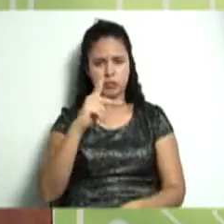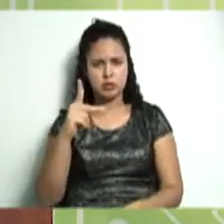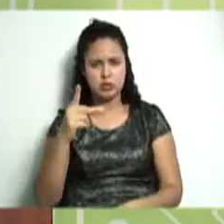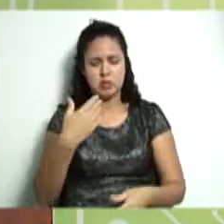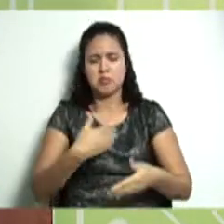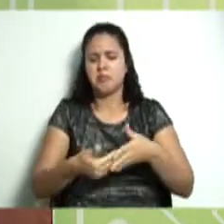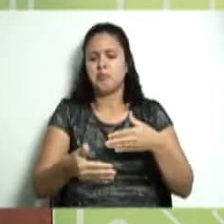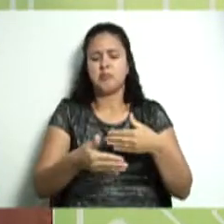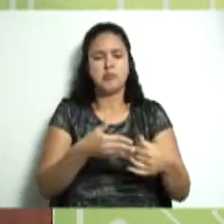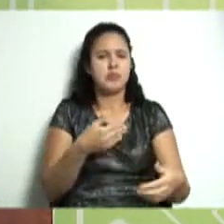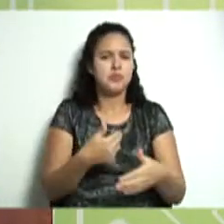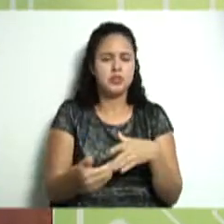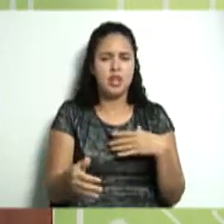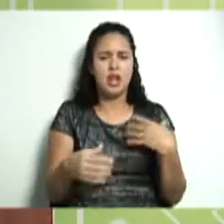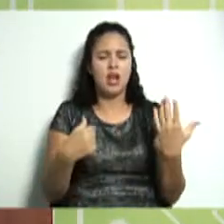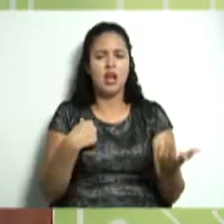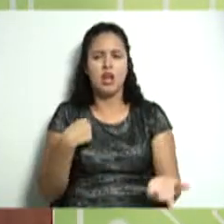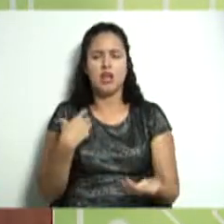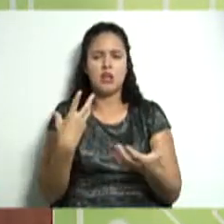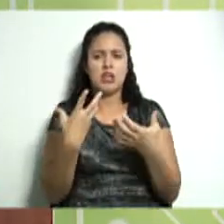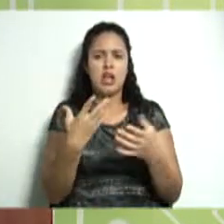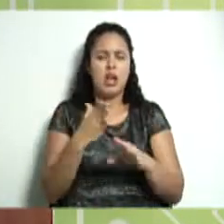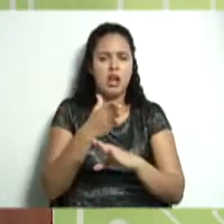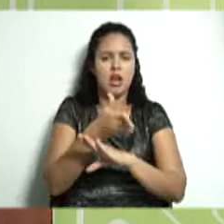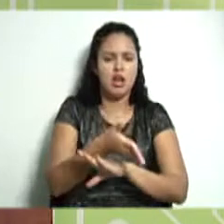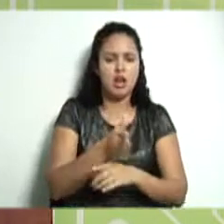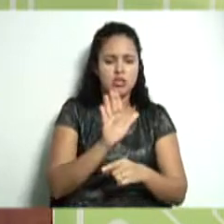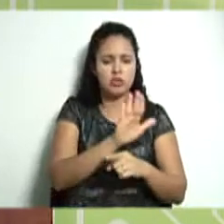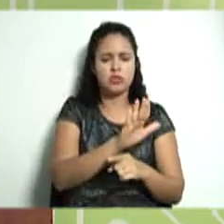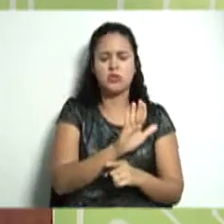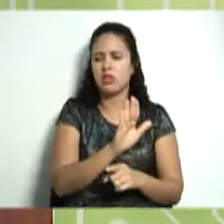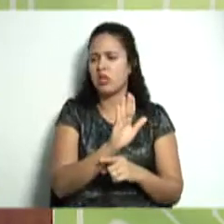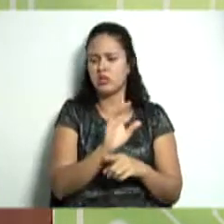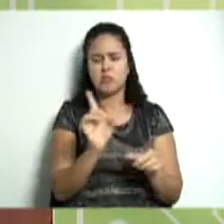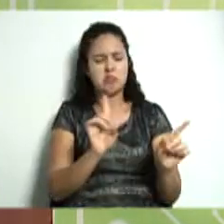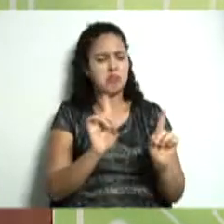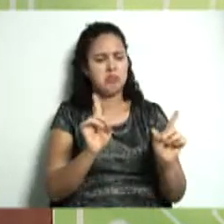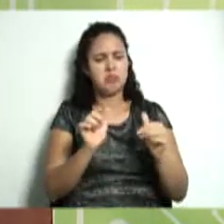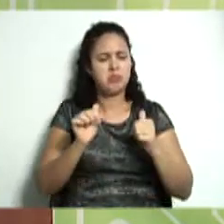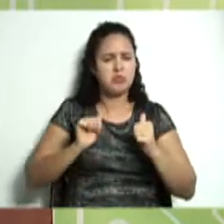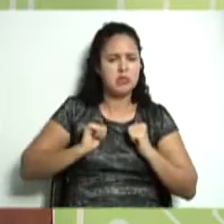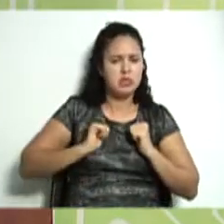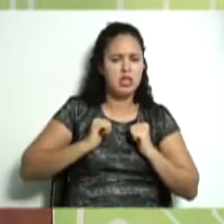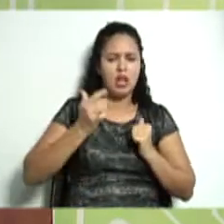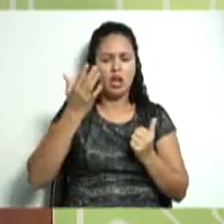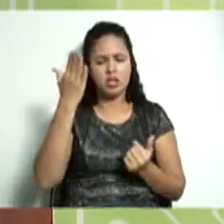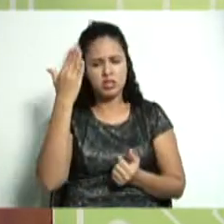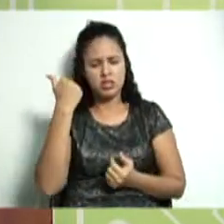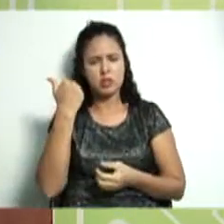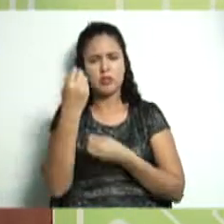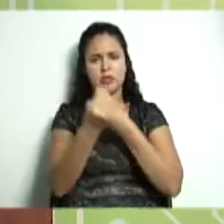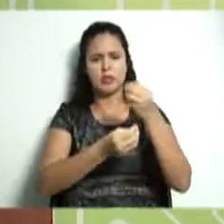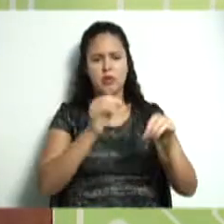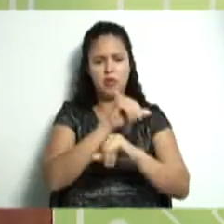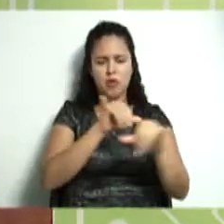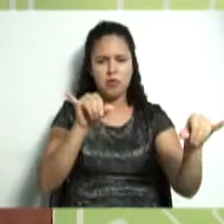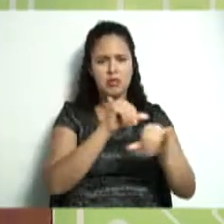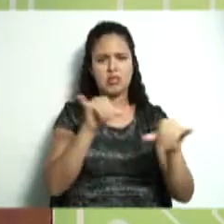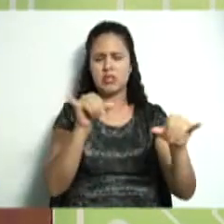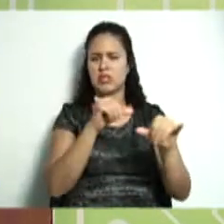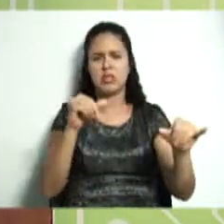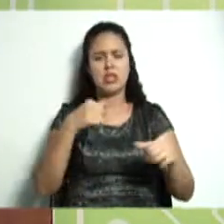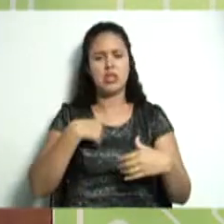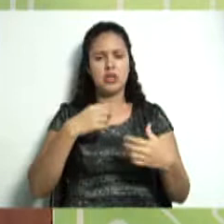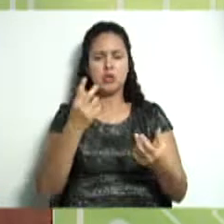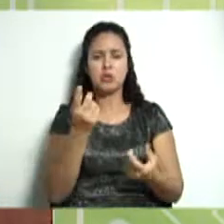participar, mas eu não quero me envolver muito, mas eu não quero saber sobre as informações e tal, eu só